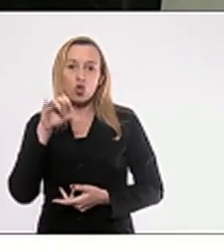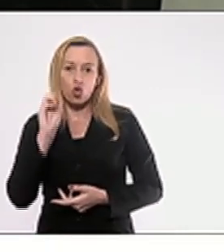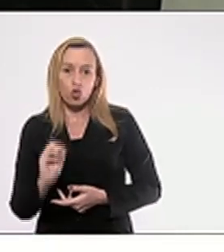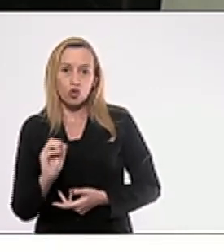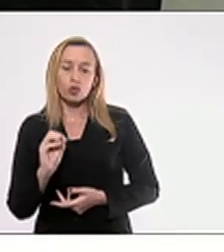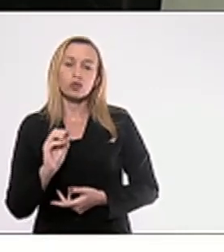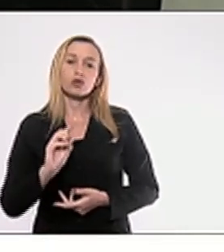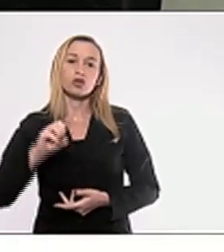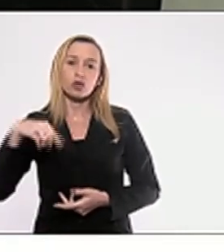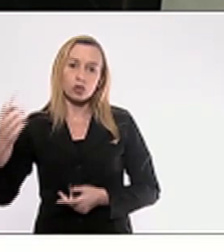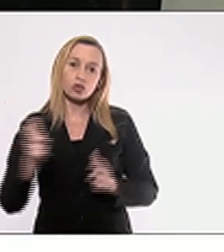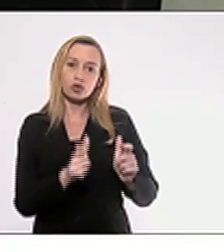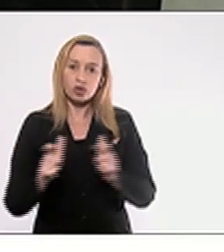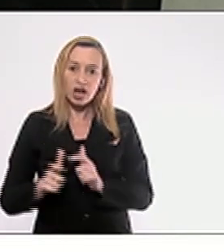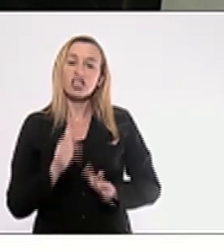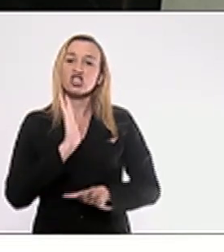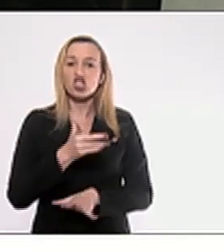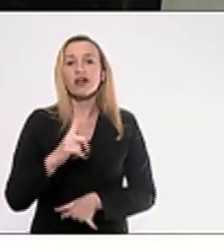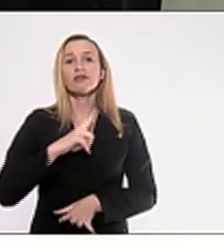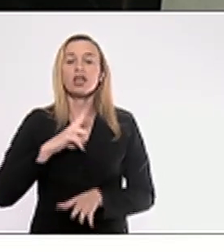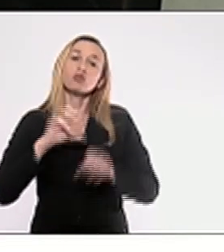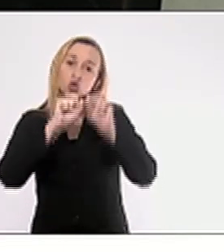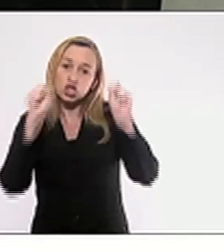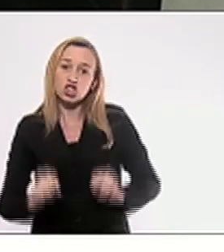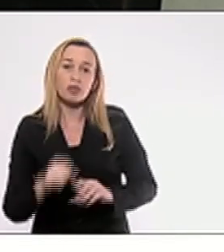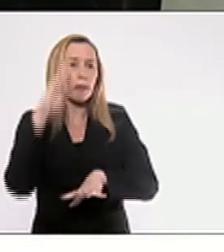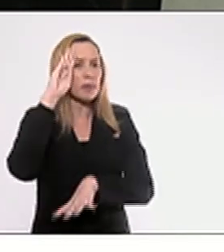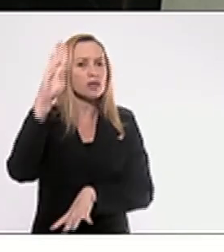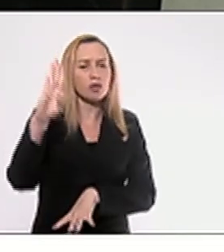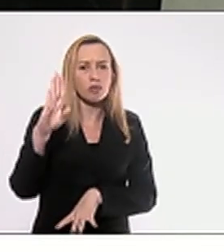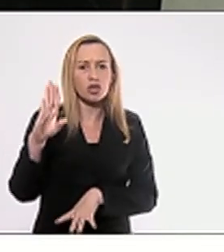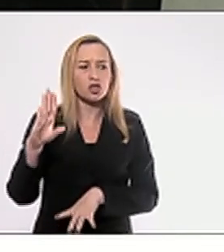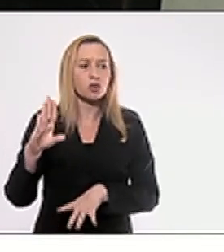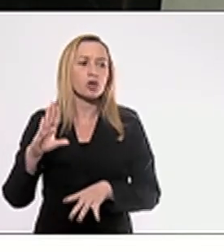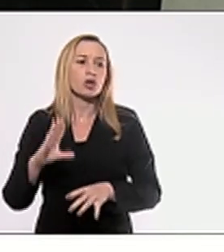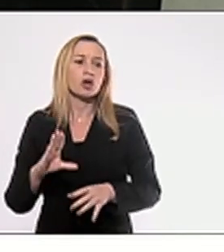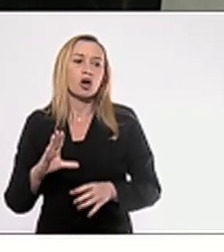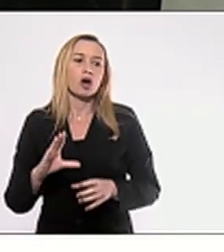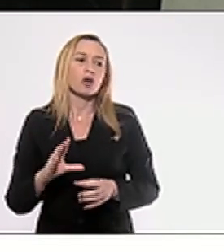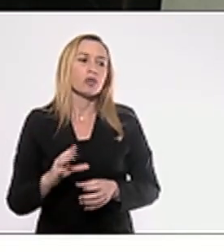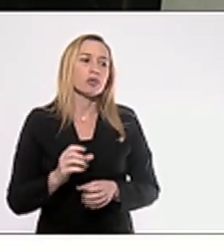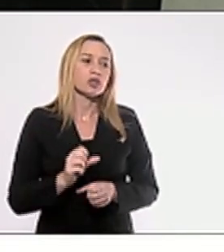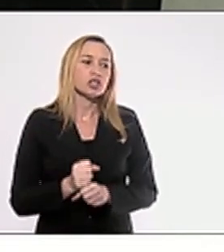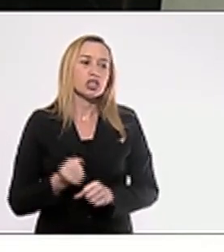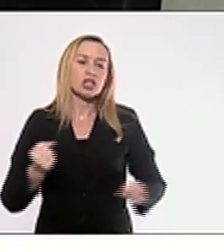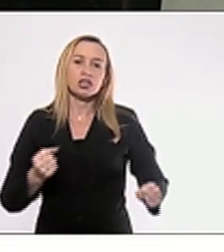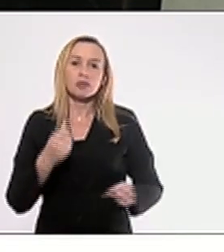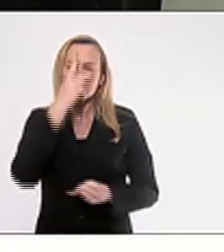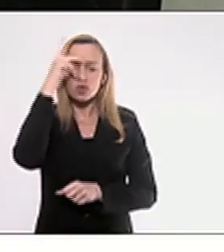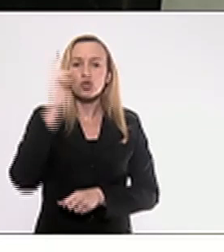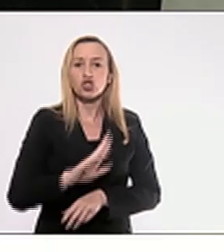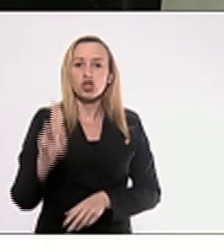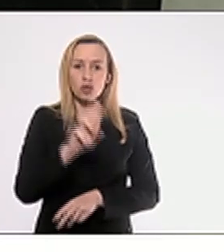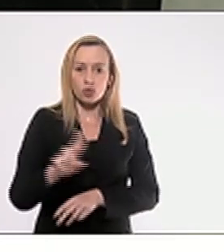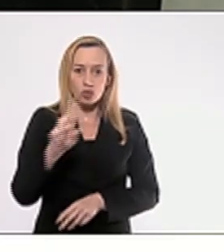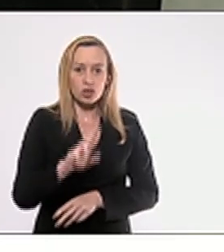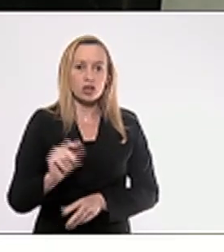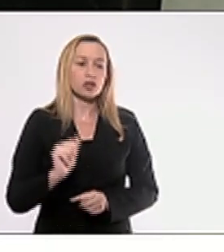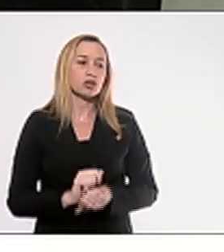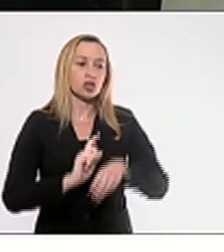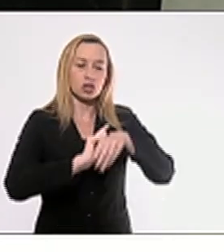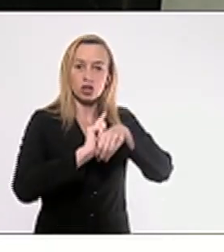Zona Oeste Mais, já tem um sistema, principalmente para o grande consumidor, de utilização do